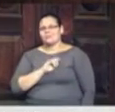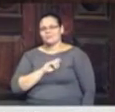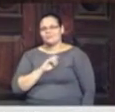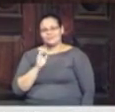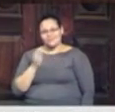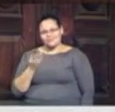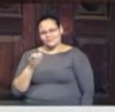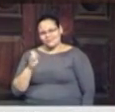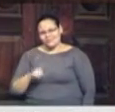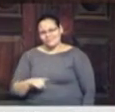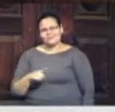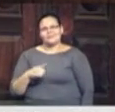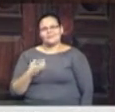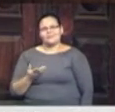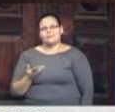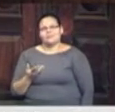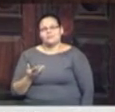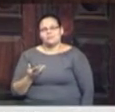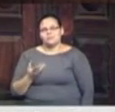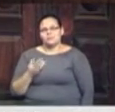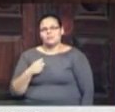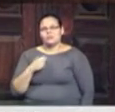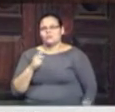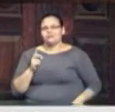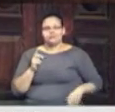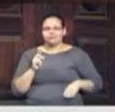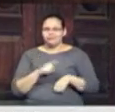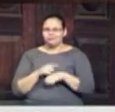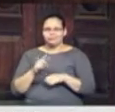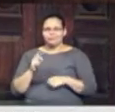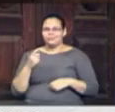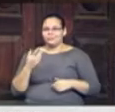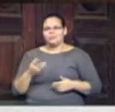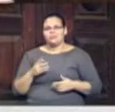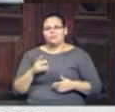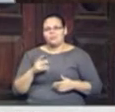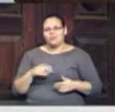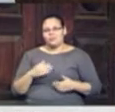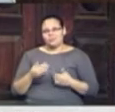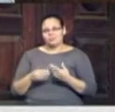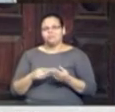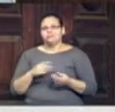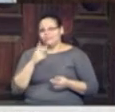É um embrulho que, ao mesmo tempo, é um embrólio.